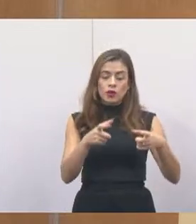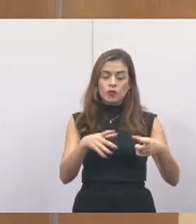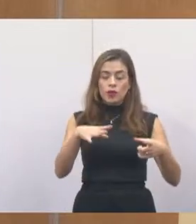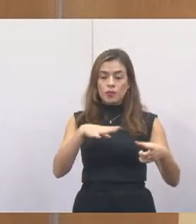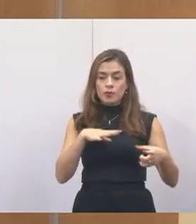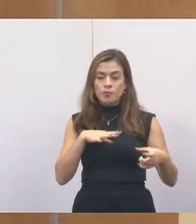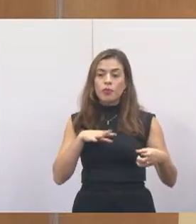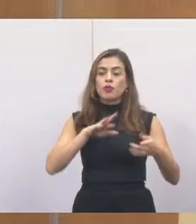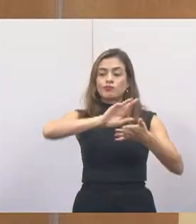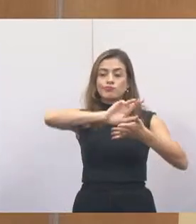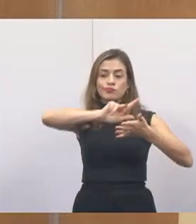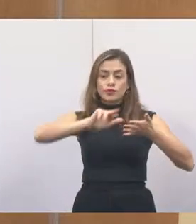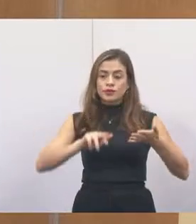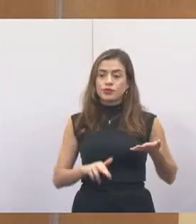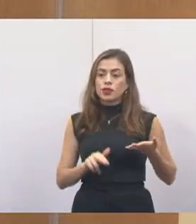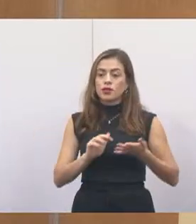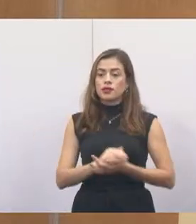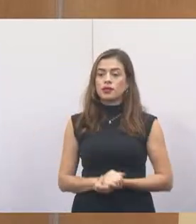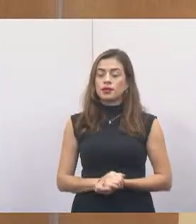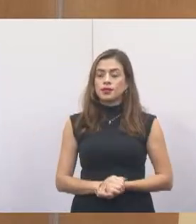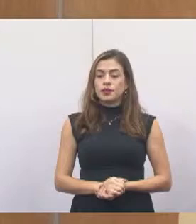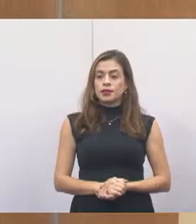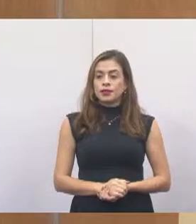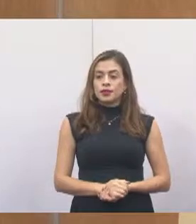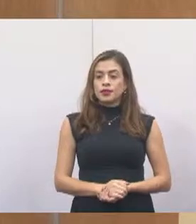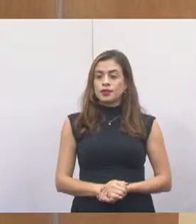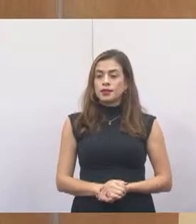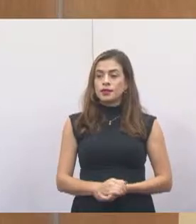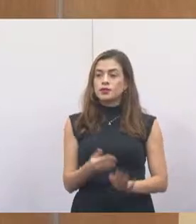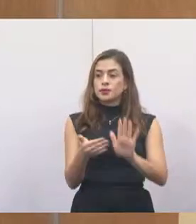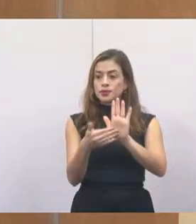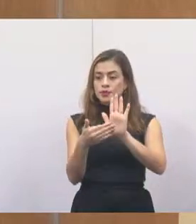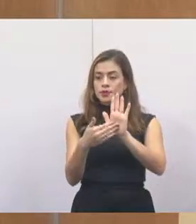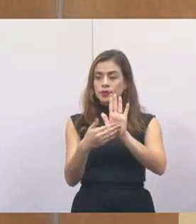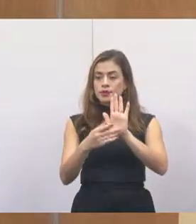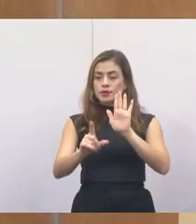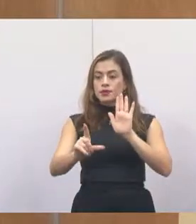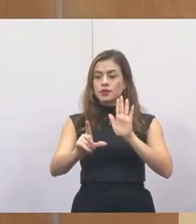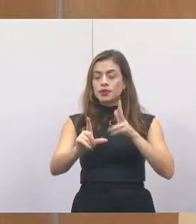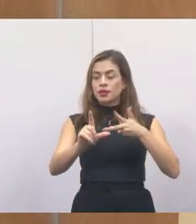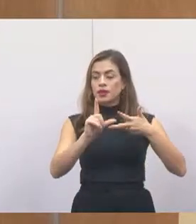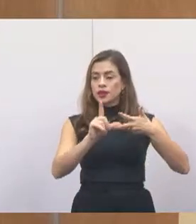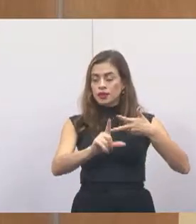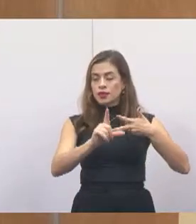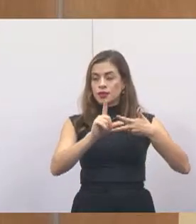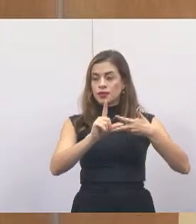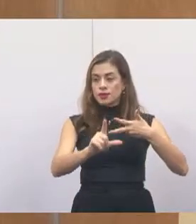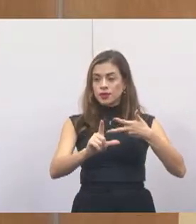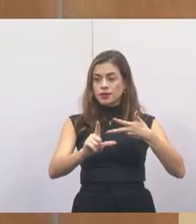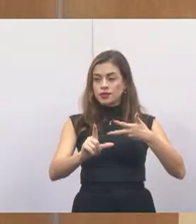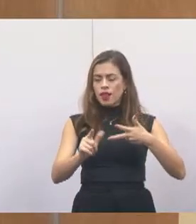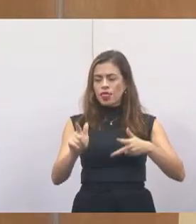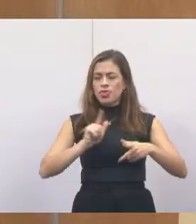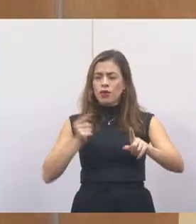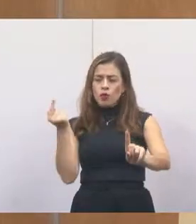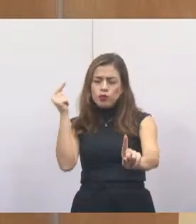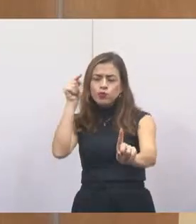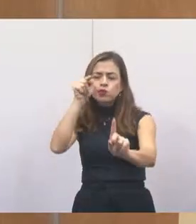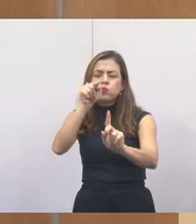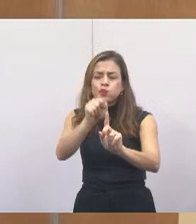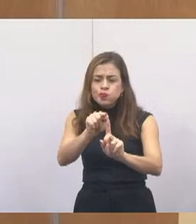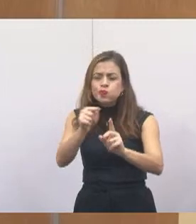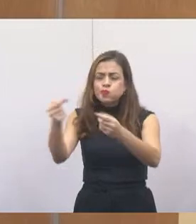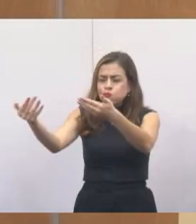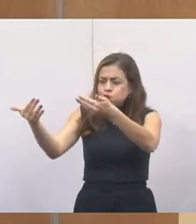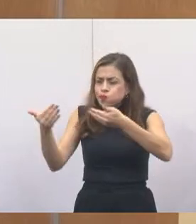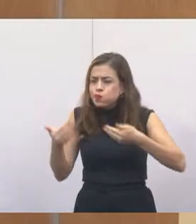Municipal e dá outras providências. A presente proposta legislativa tem por objetivo atender